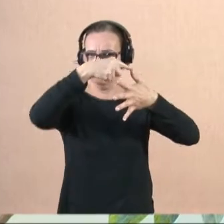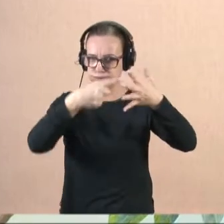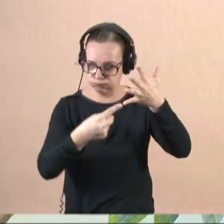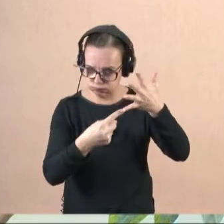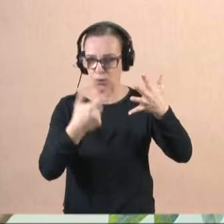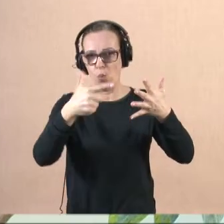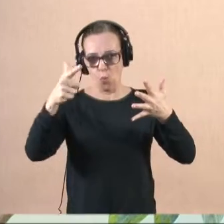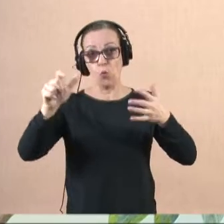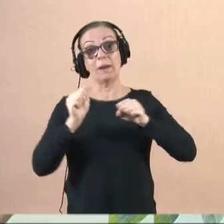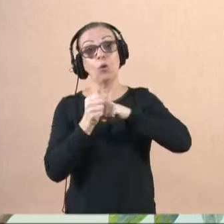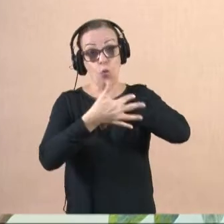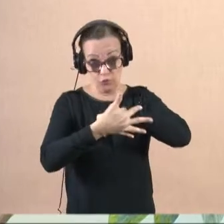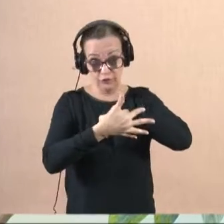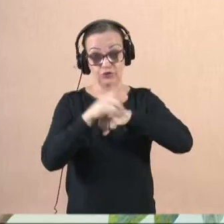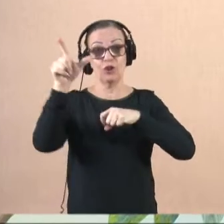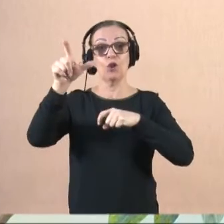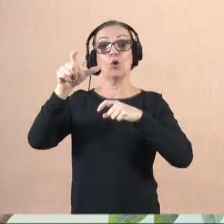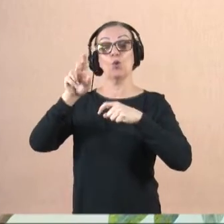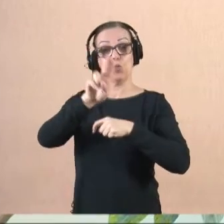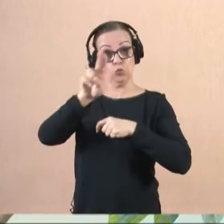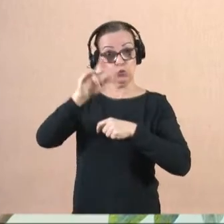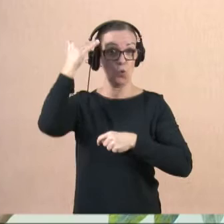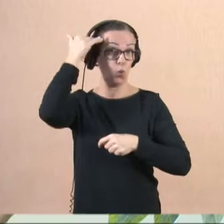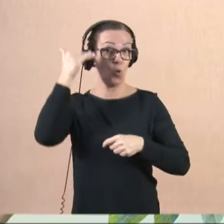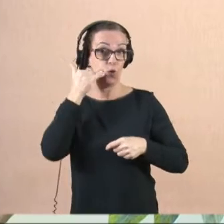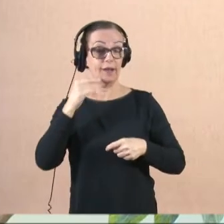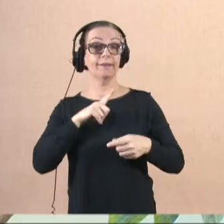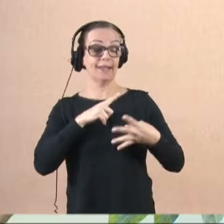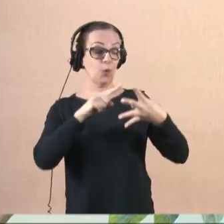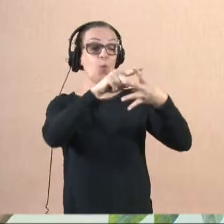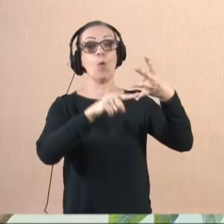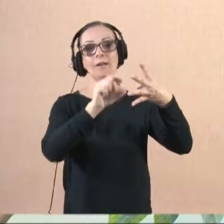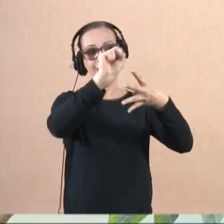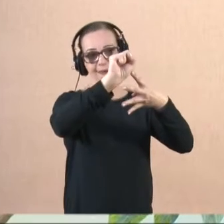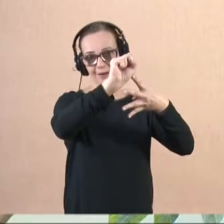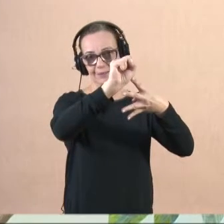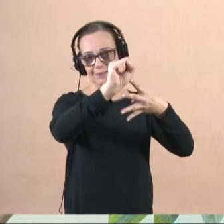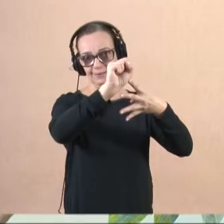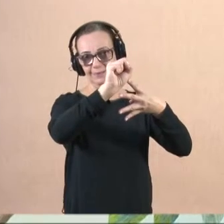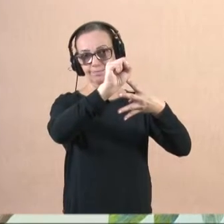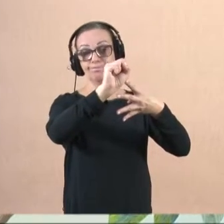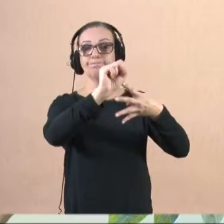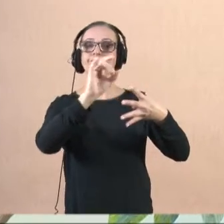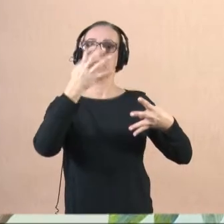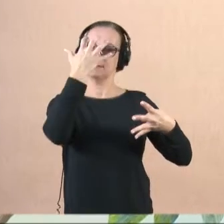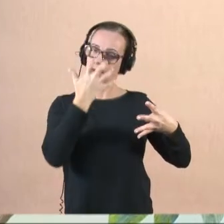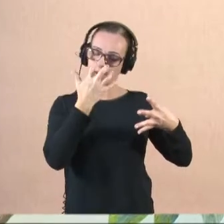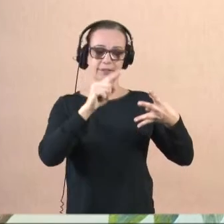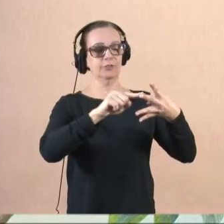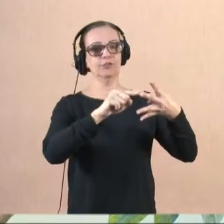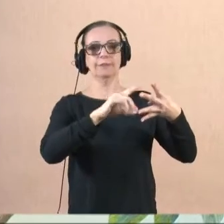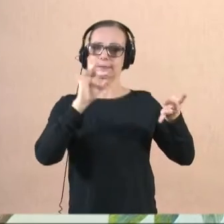contra cobre as nome trata-se de 4s esta vez seriedade e